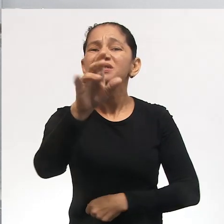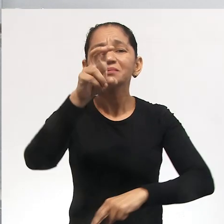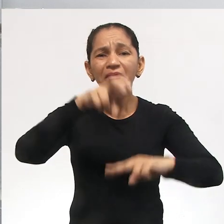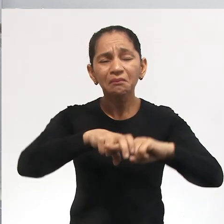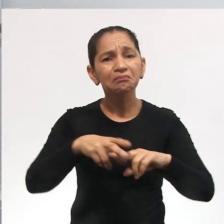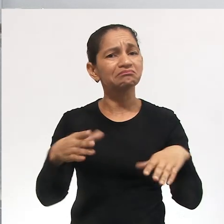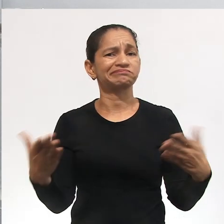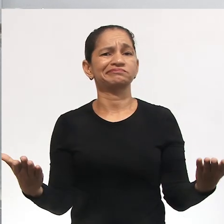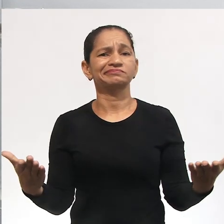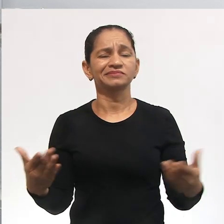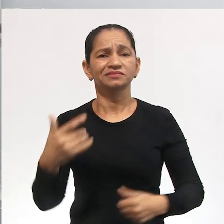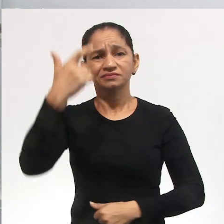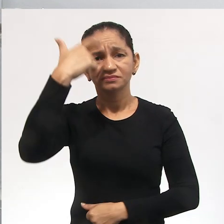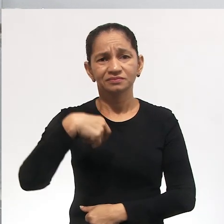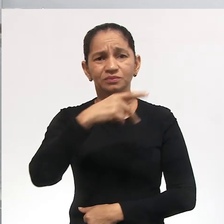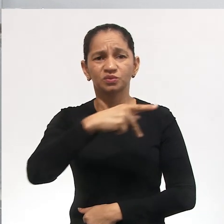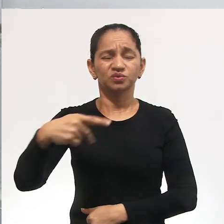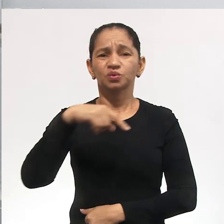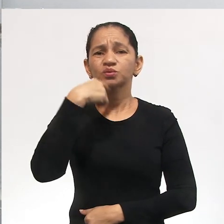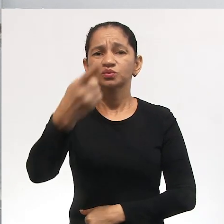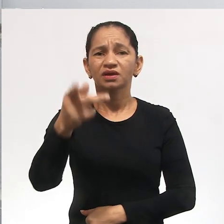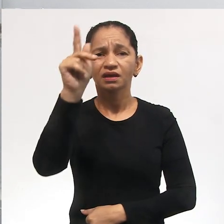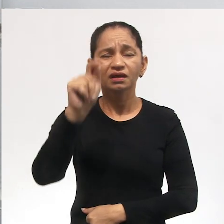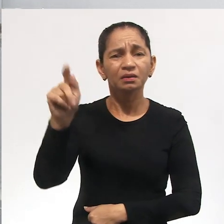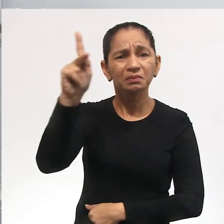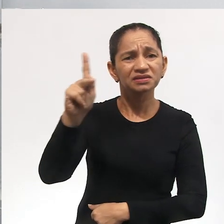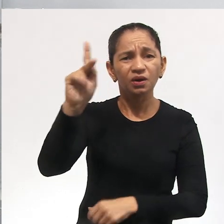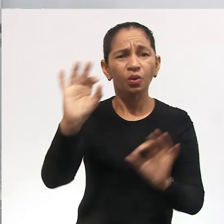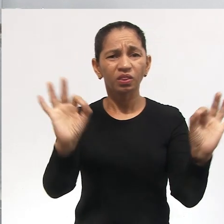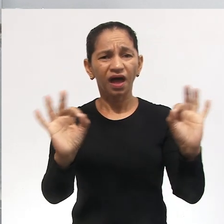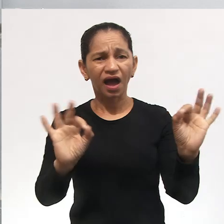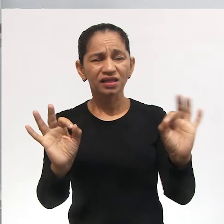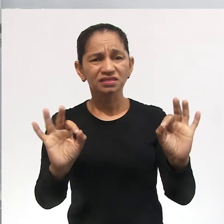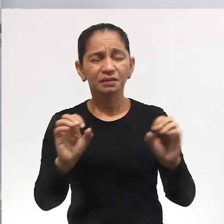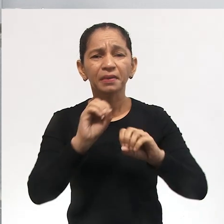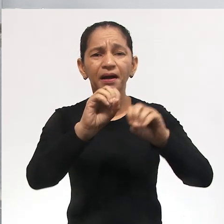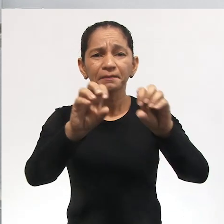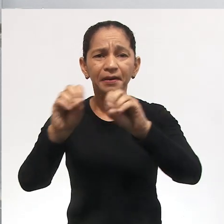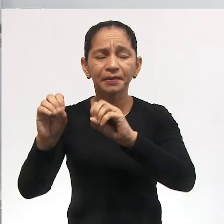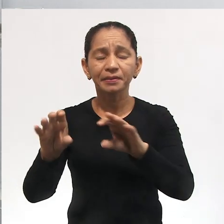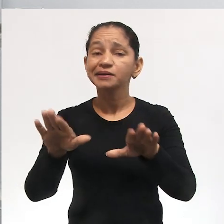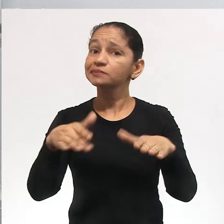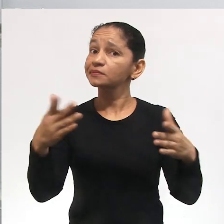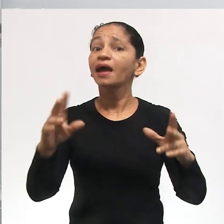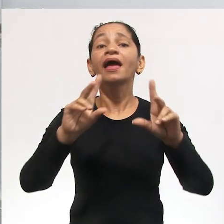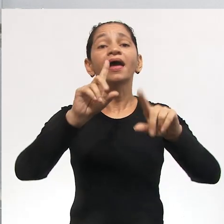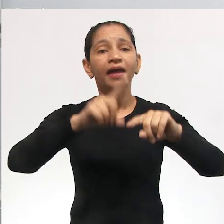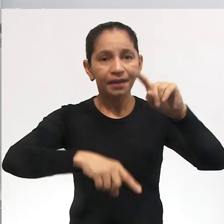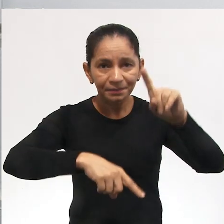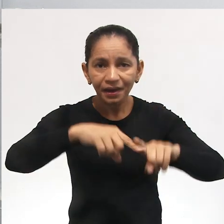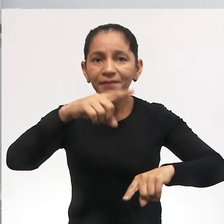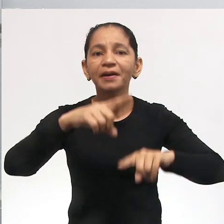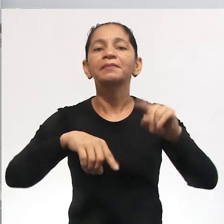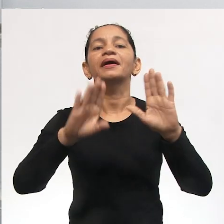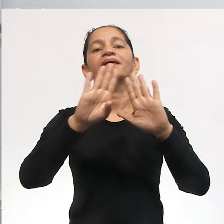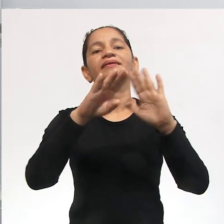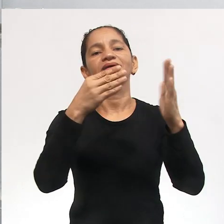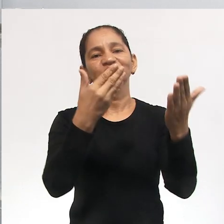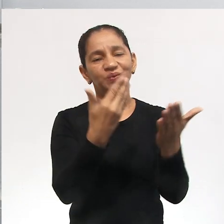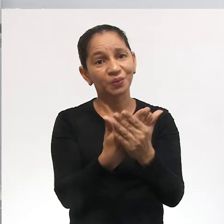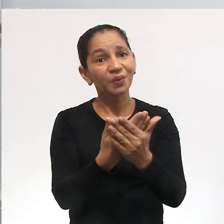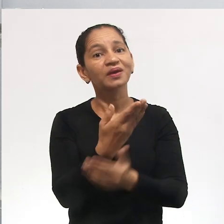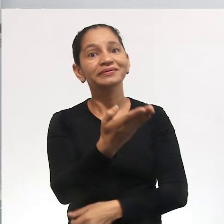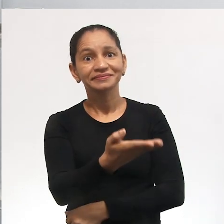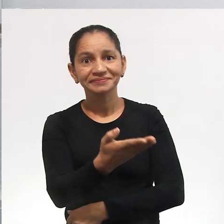para escrever. Tudo isso que eu estou falando agora são bens. Eles geram benefícios para o negócio da escola. Agora, se é uma